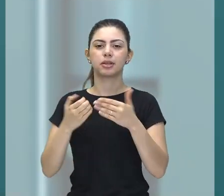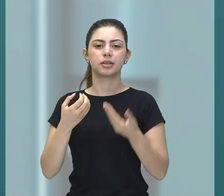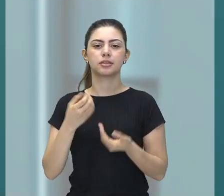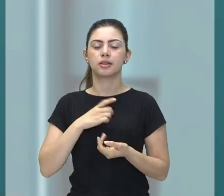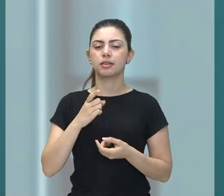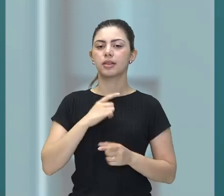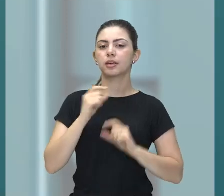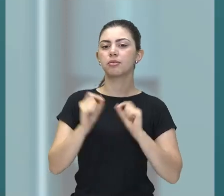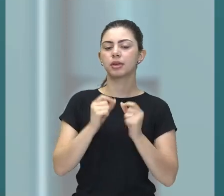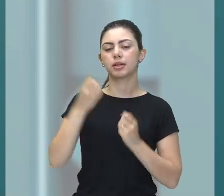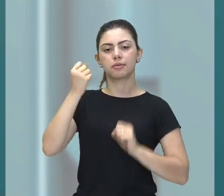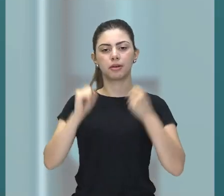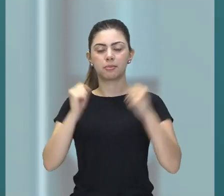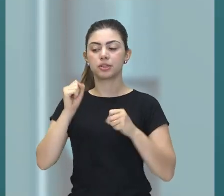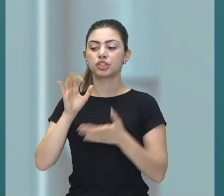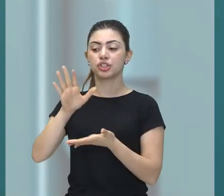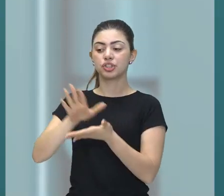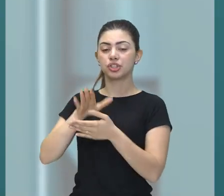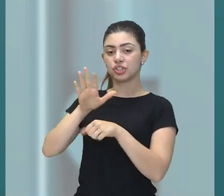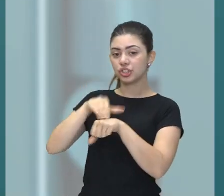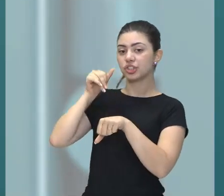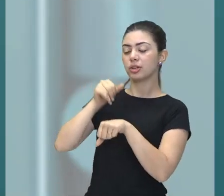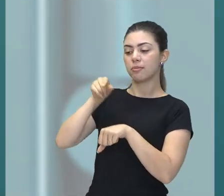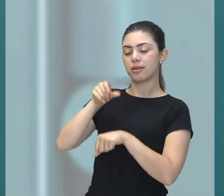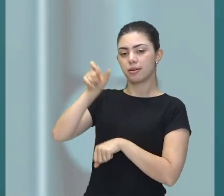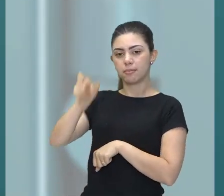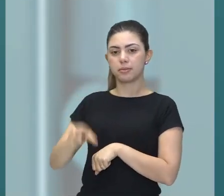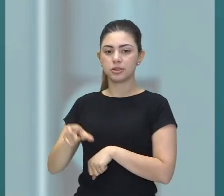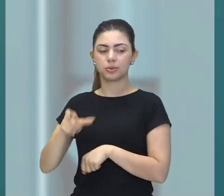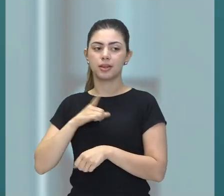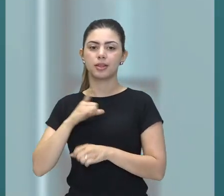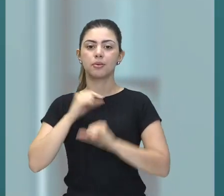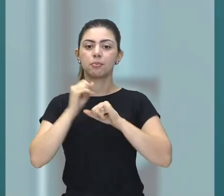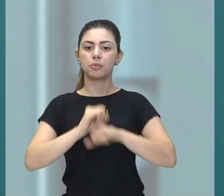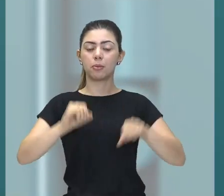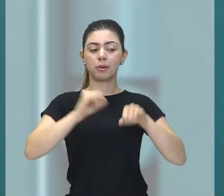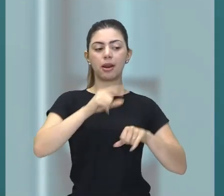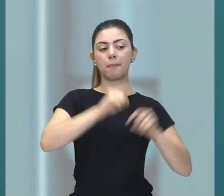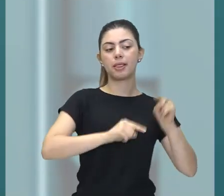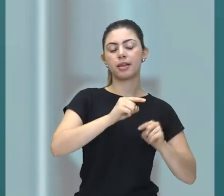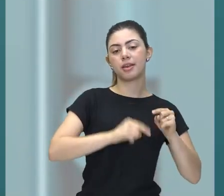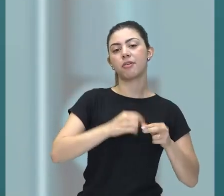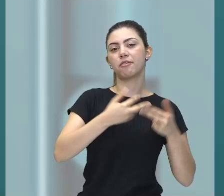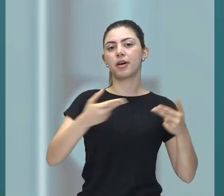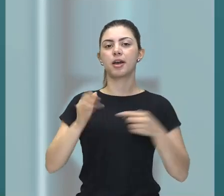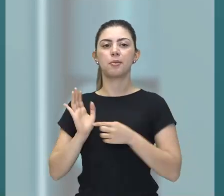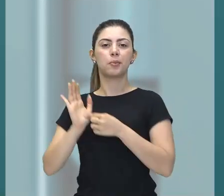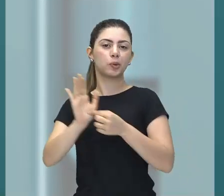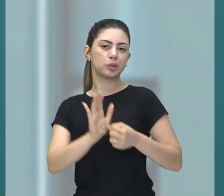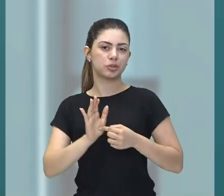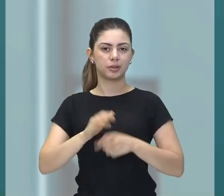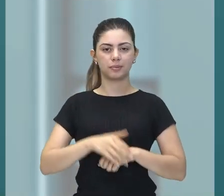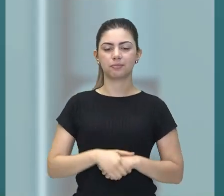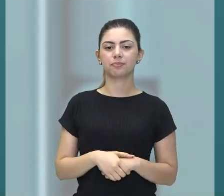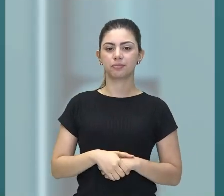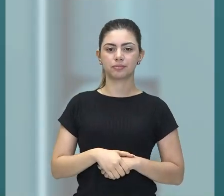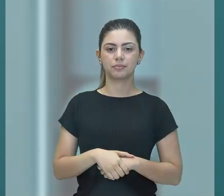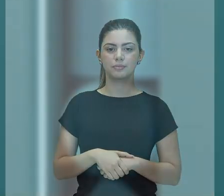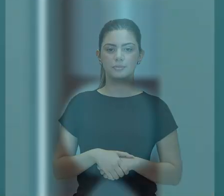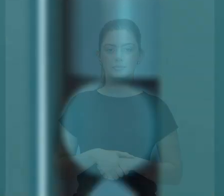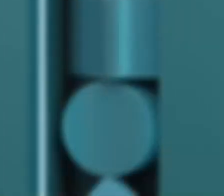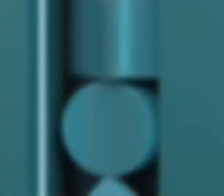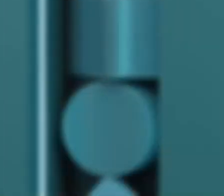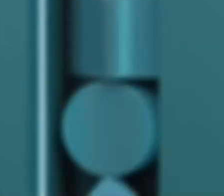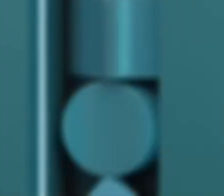indústrias chamam aquele atleta lá para fazer uma propaganda do produto deles, seja do shampoo, seja